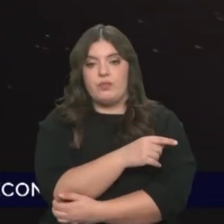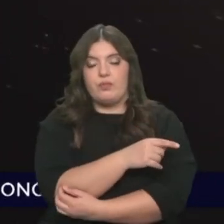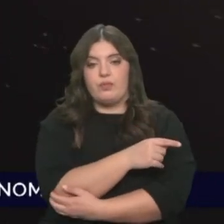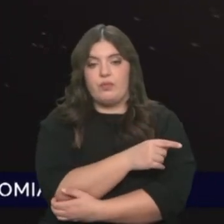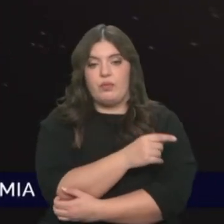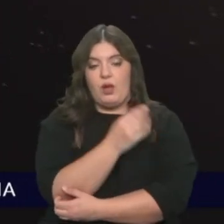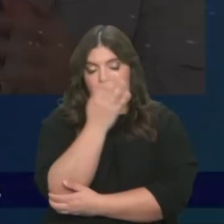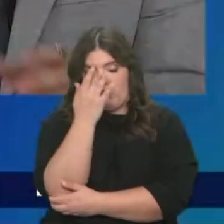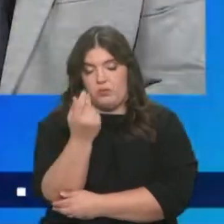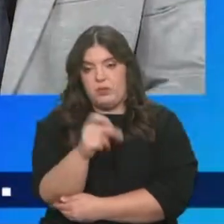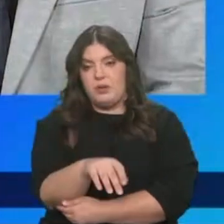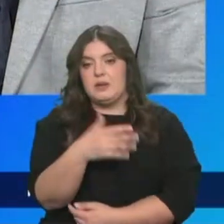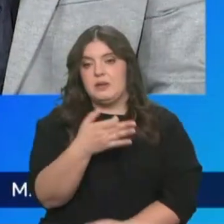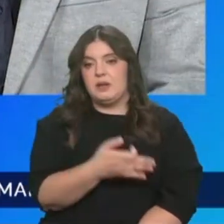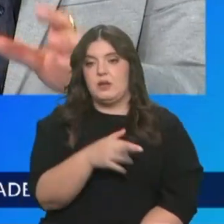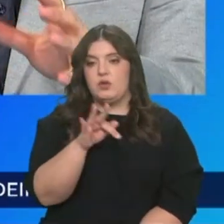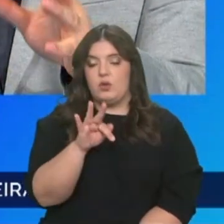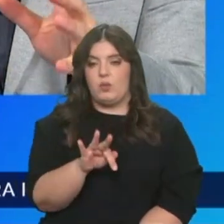número que aparece,